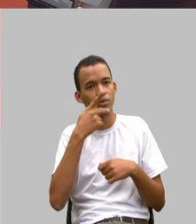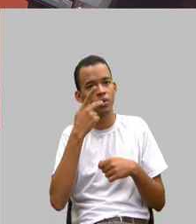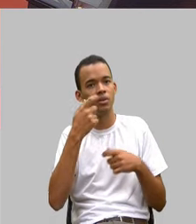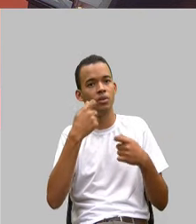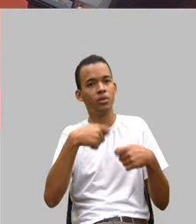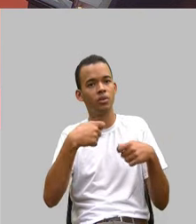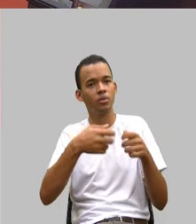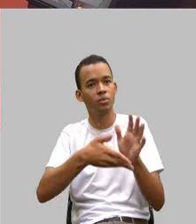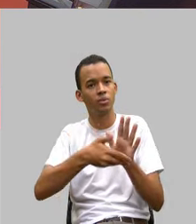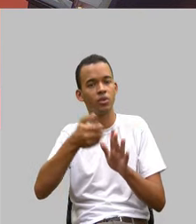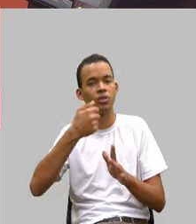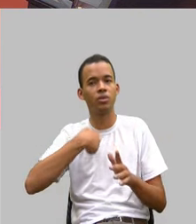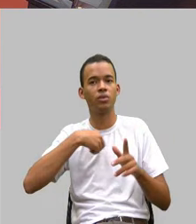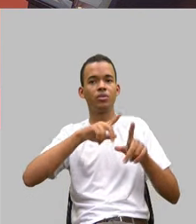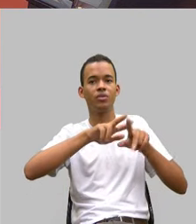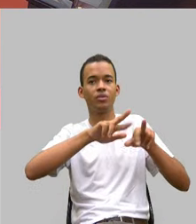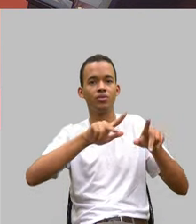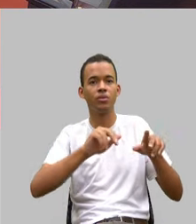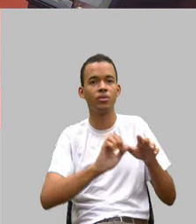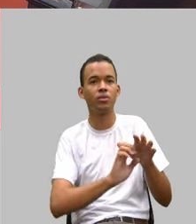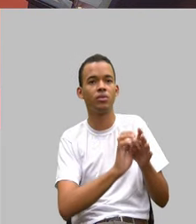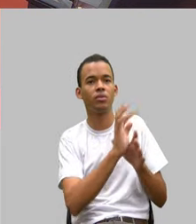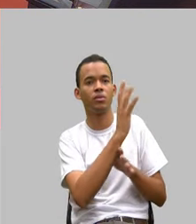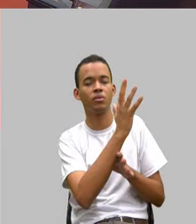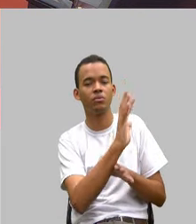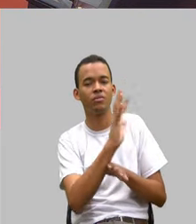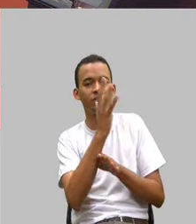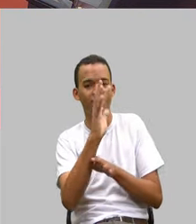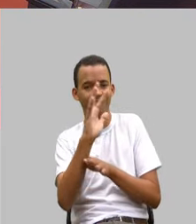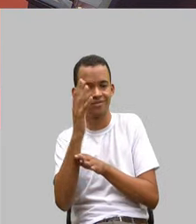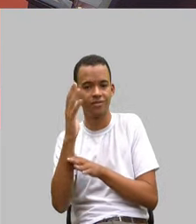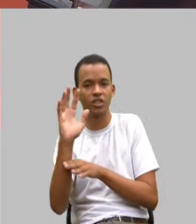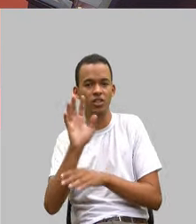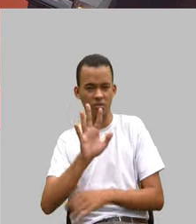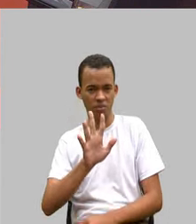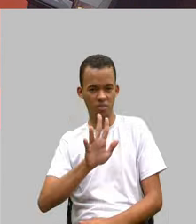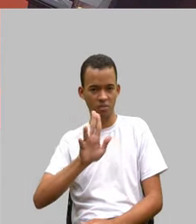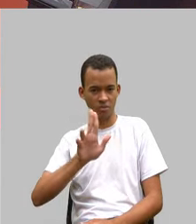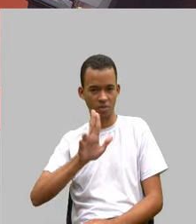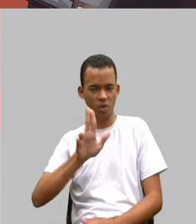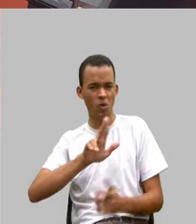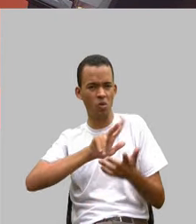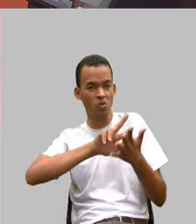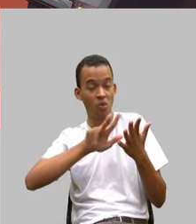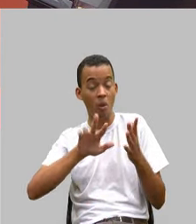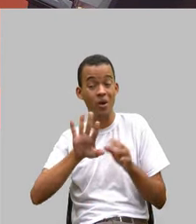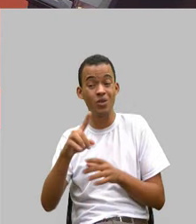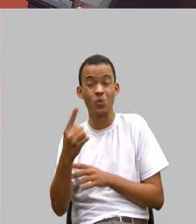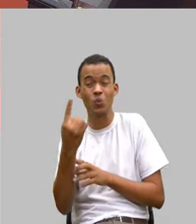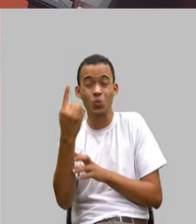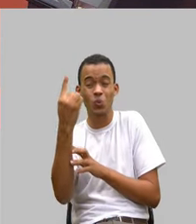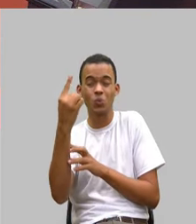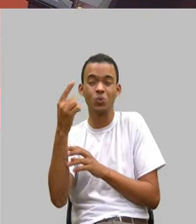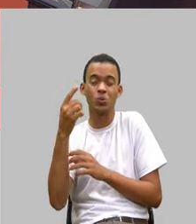pés de maconha no quintal mas ele só viu um porque um não sei se foi o vento ou passarinho caiu no chão os